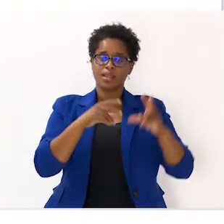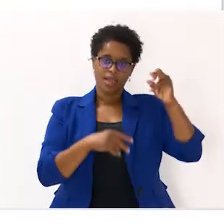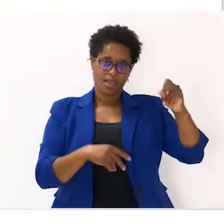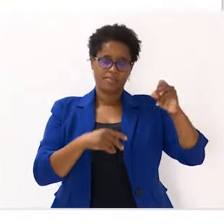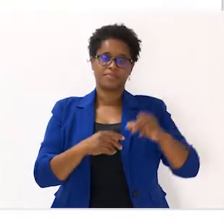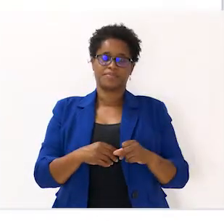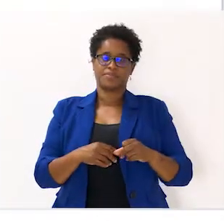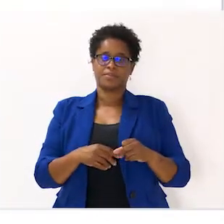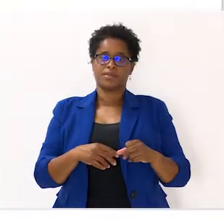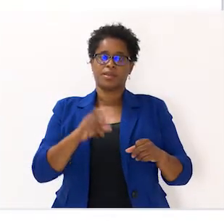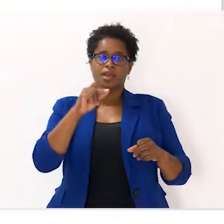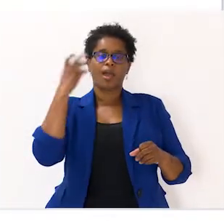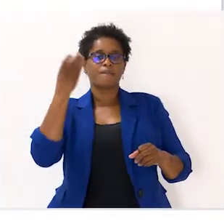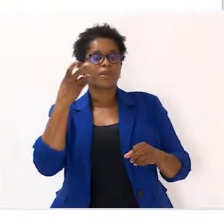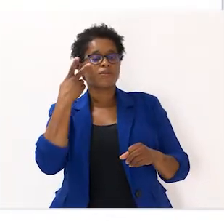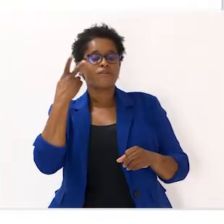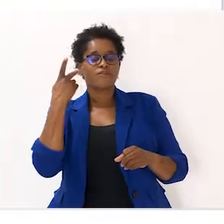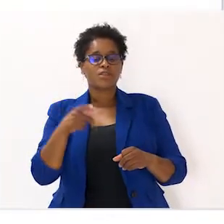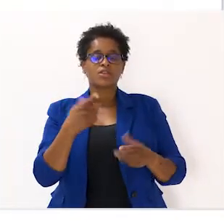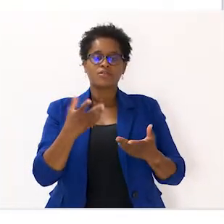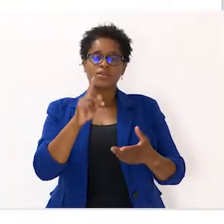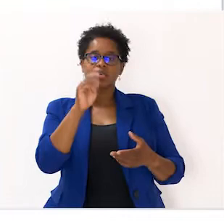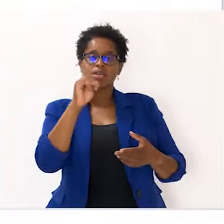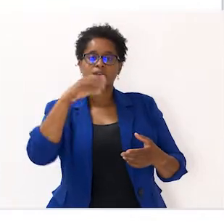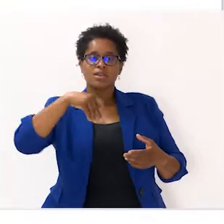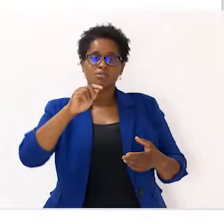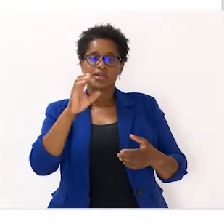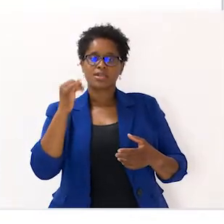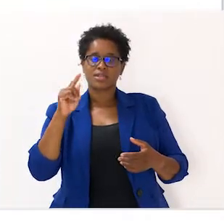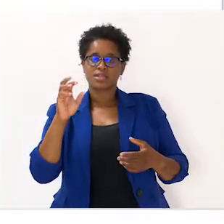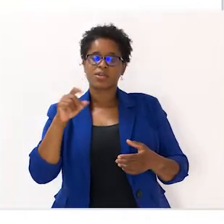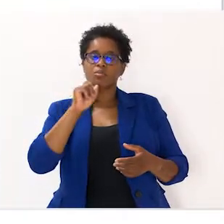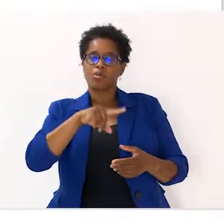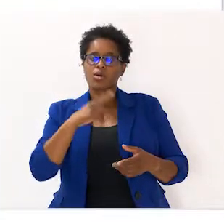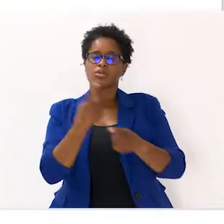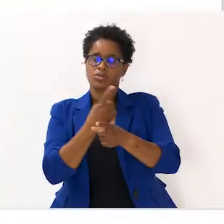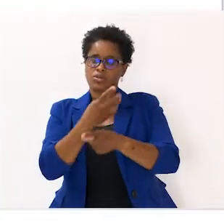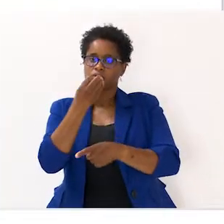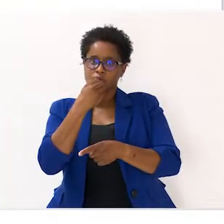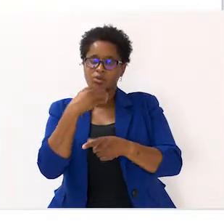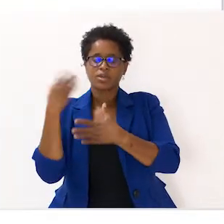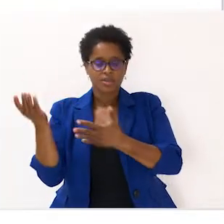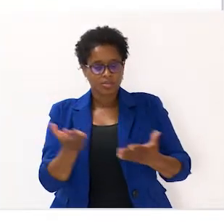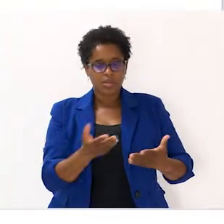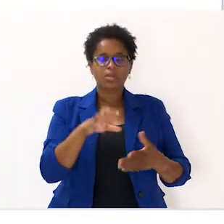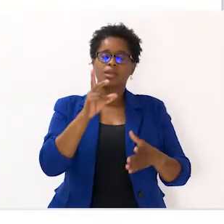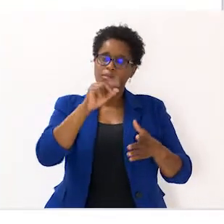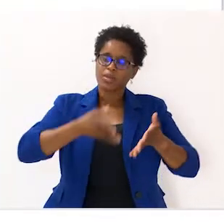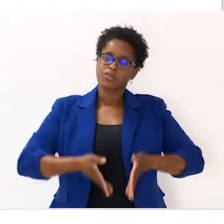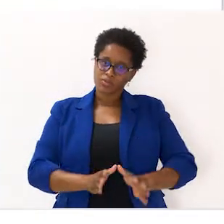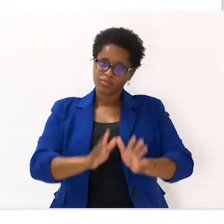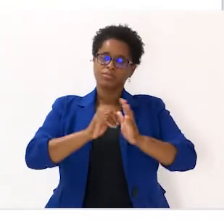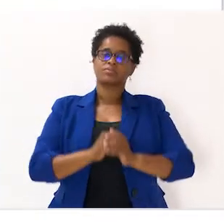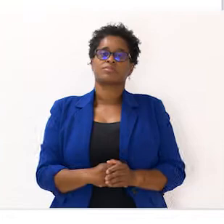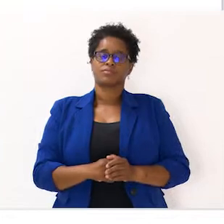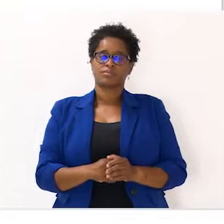A é o ambiente em que vivem determinadas espécies, onde podem alimentar, abrigar e reproduzir.